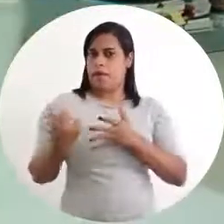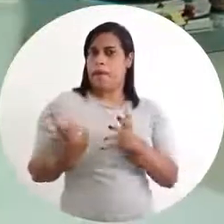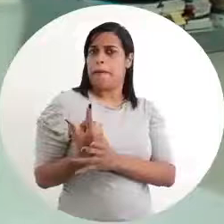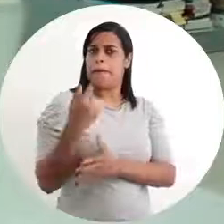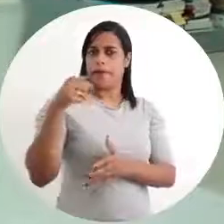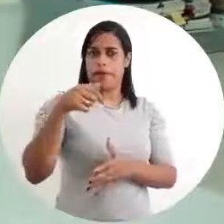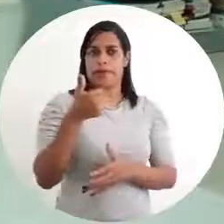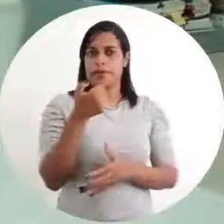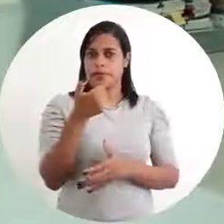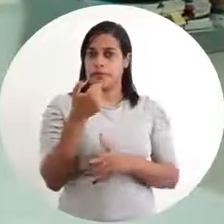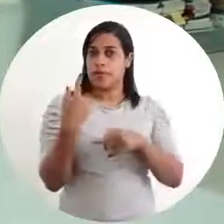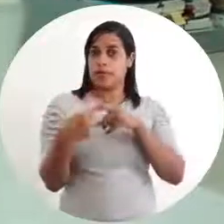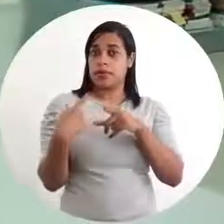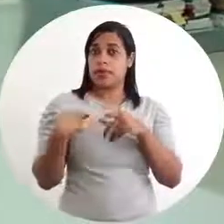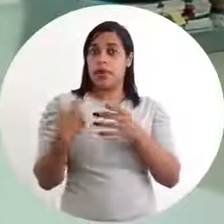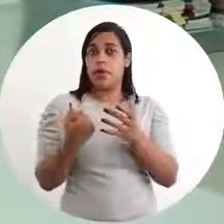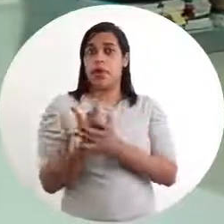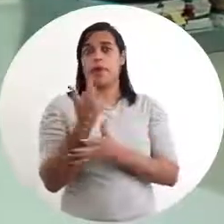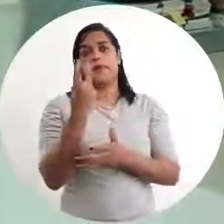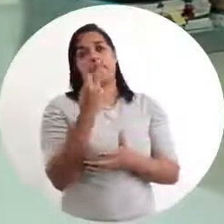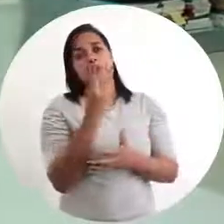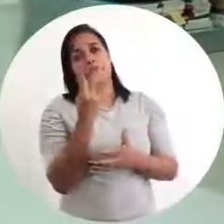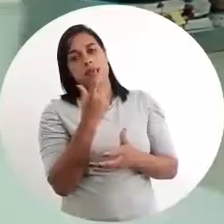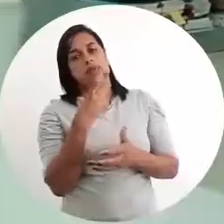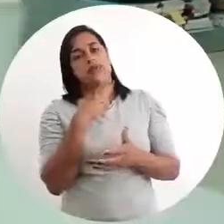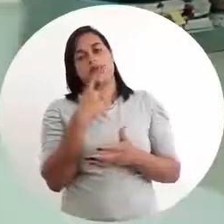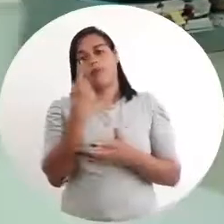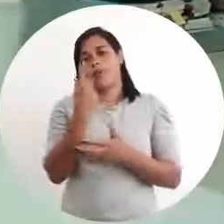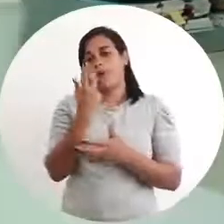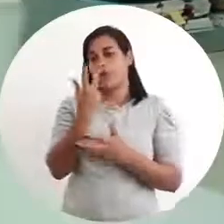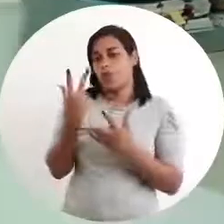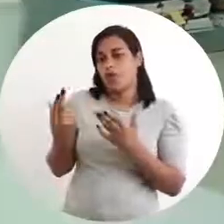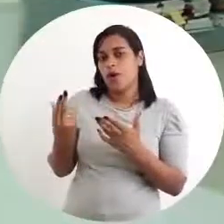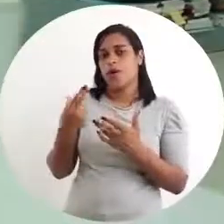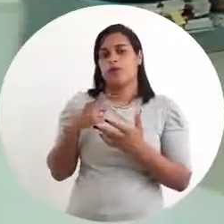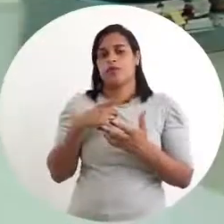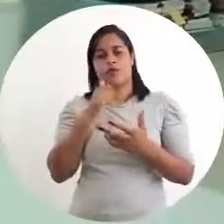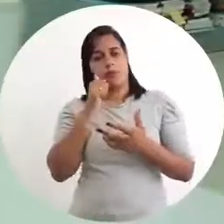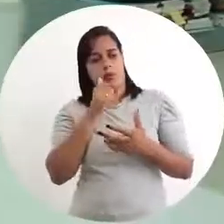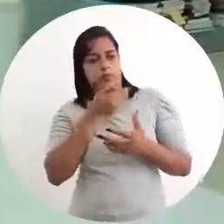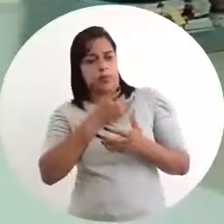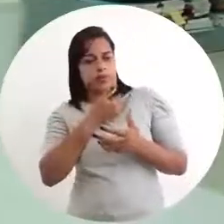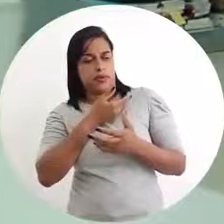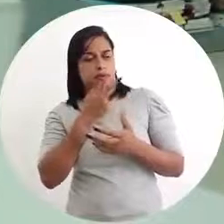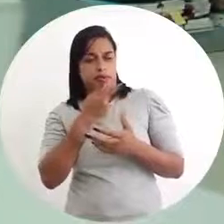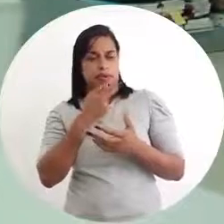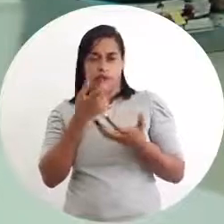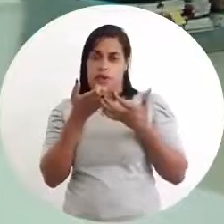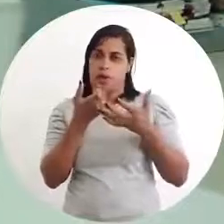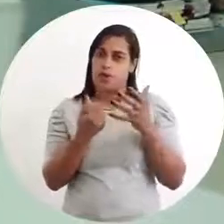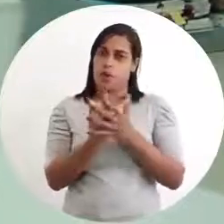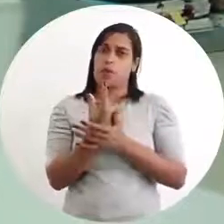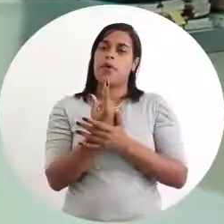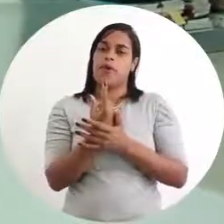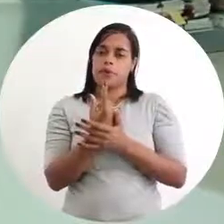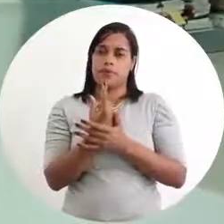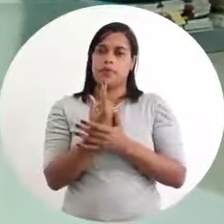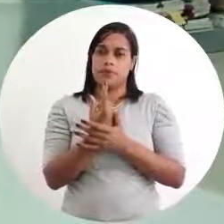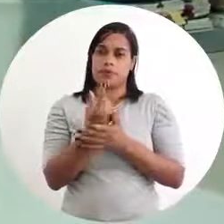essa caneta aqui? Porque eu comprei duas, tem uma igual sobrando. Aí o seu colega pega e diz, tudo bem, eu quero comprar essa